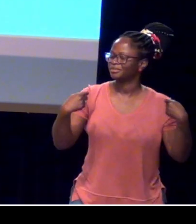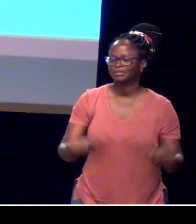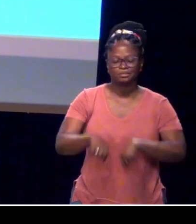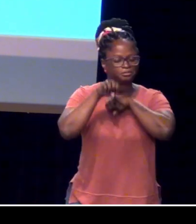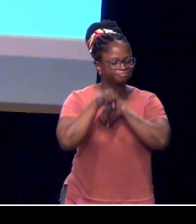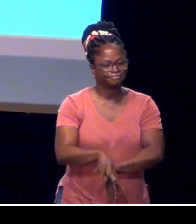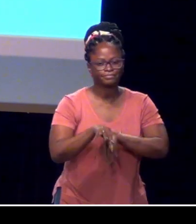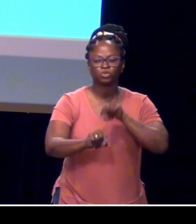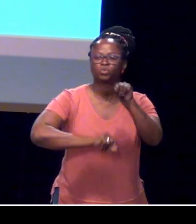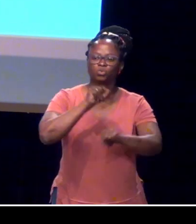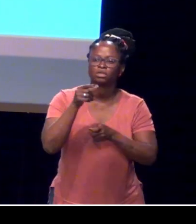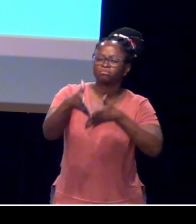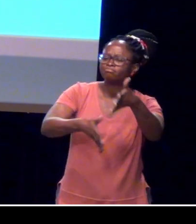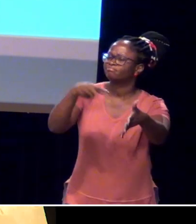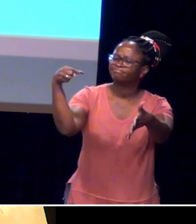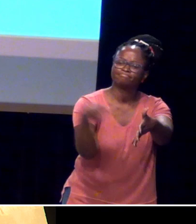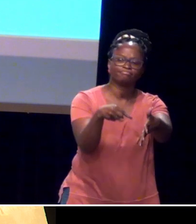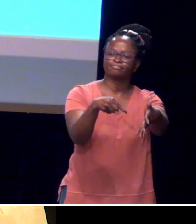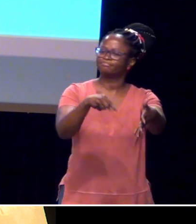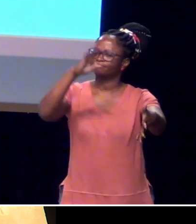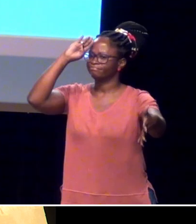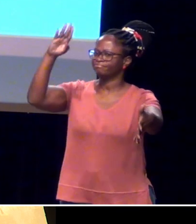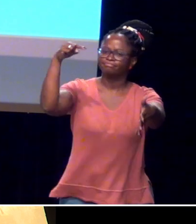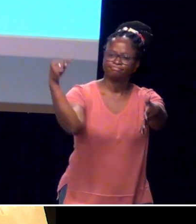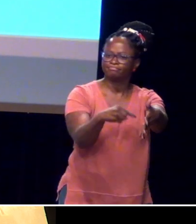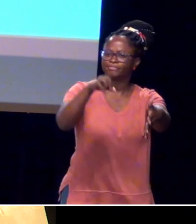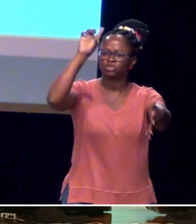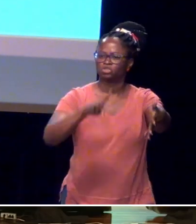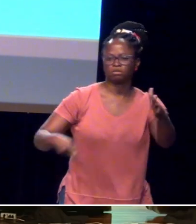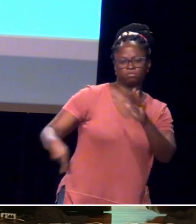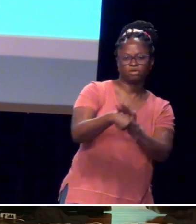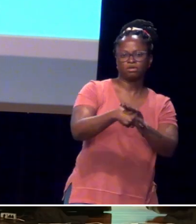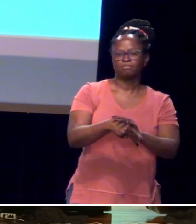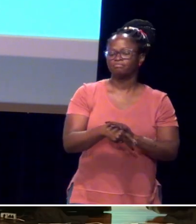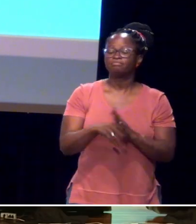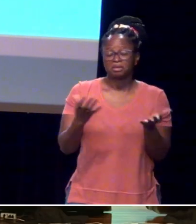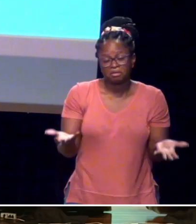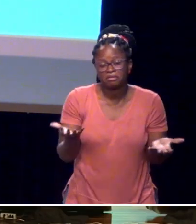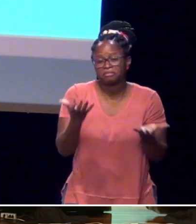educação na qual a Libras assuma o seu lugar de direito.